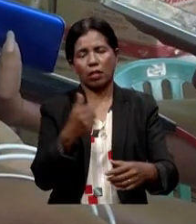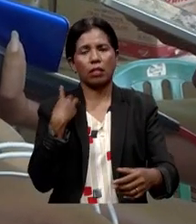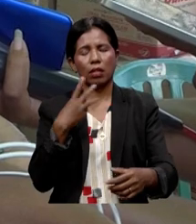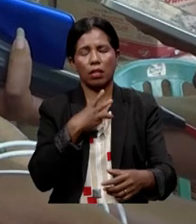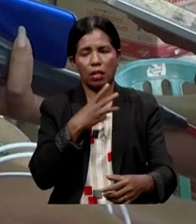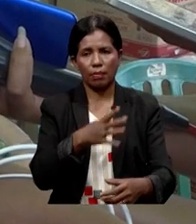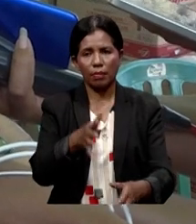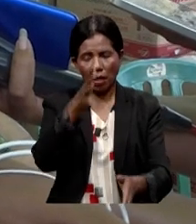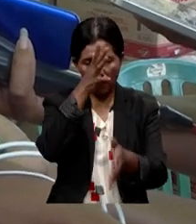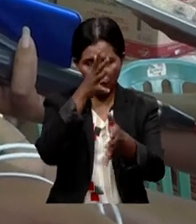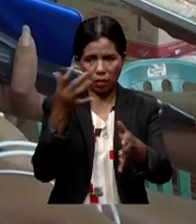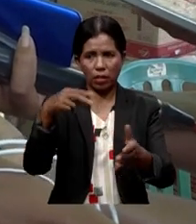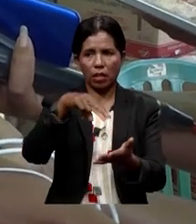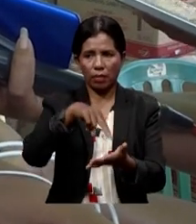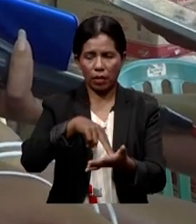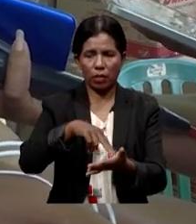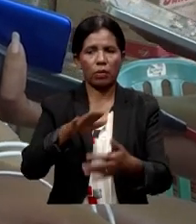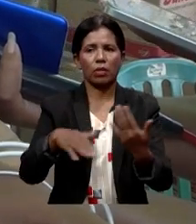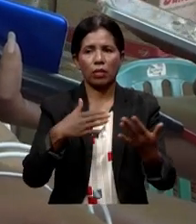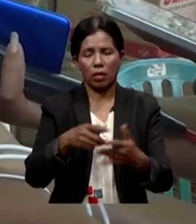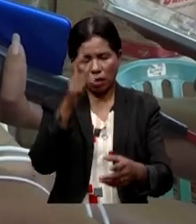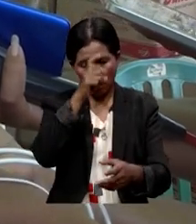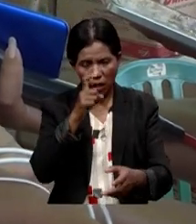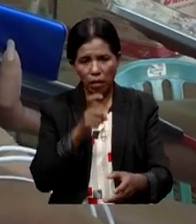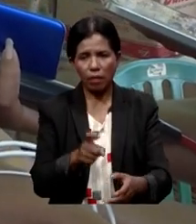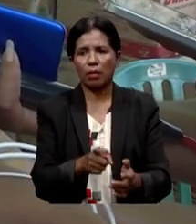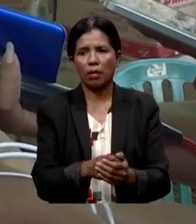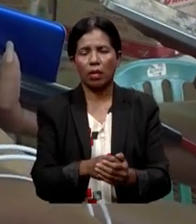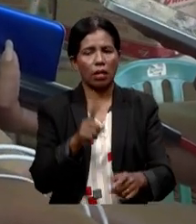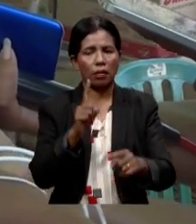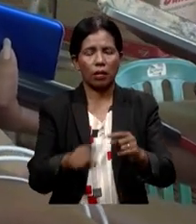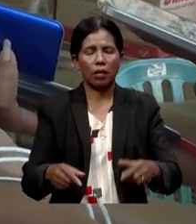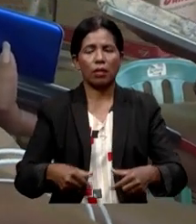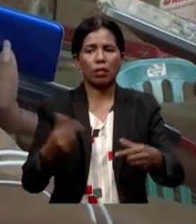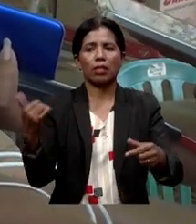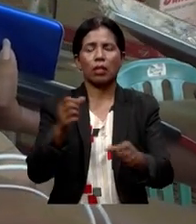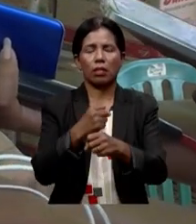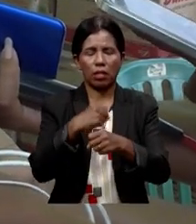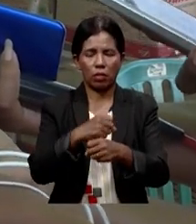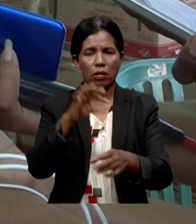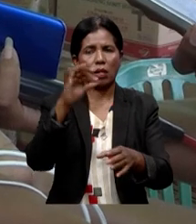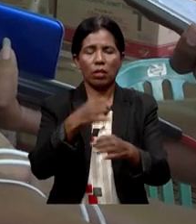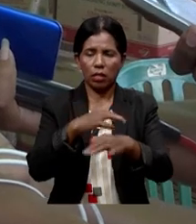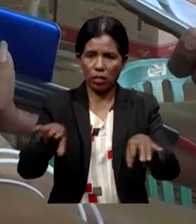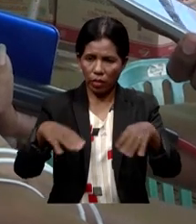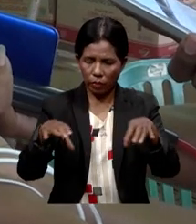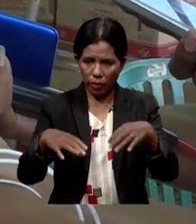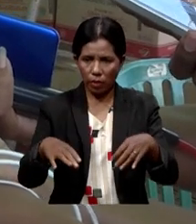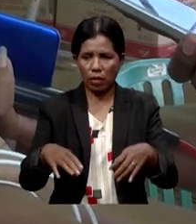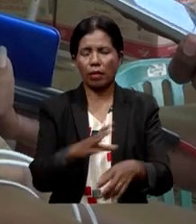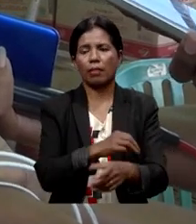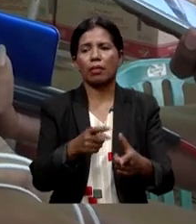sira neve mak amrika o serene balung idari neve mak la bele la favorese para sira tu halo tozo natar i halo servis